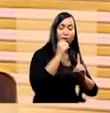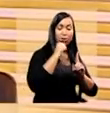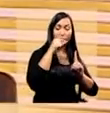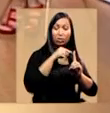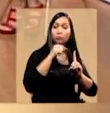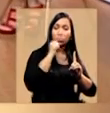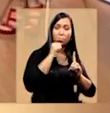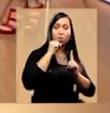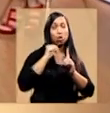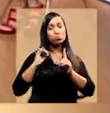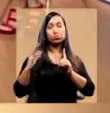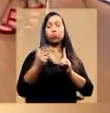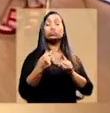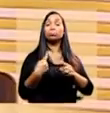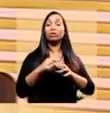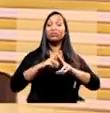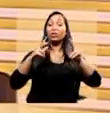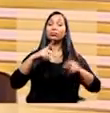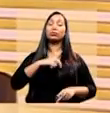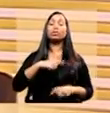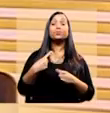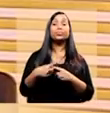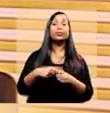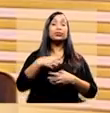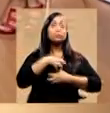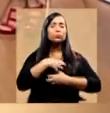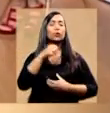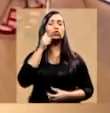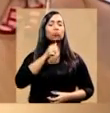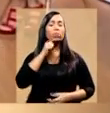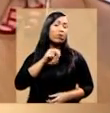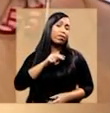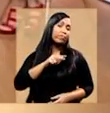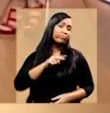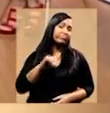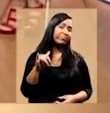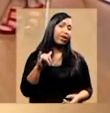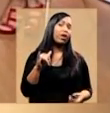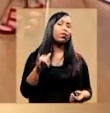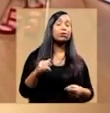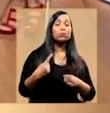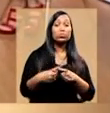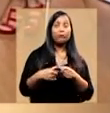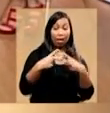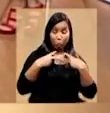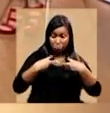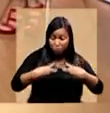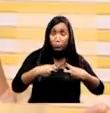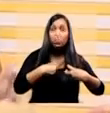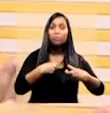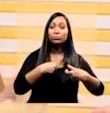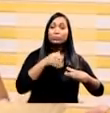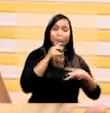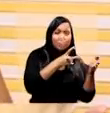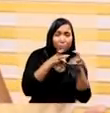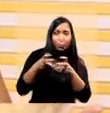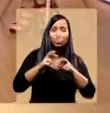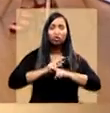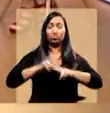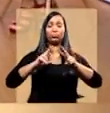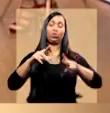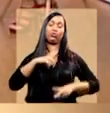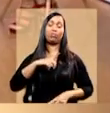vítima? Faz toda a diferença, porque a sensibilidade da mulher faz com que ela veja situações